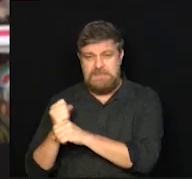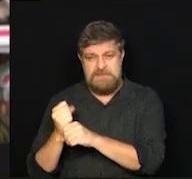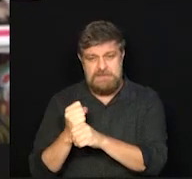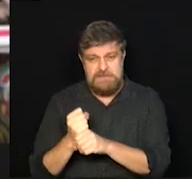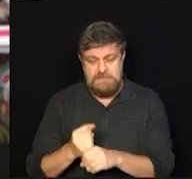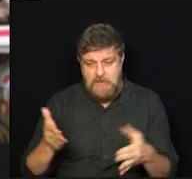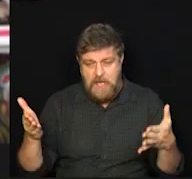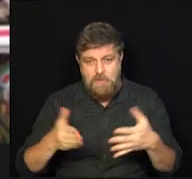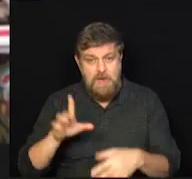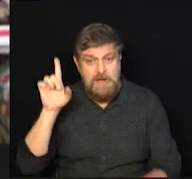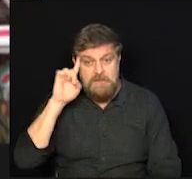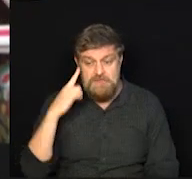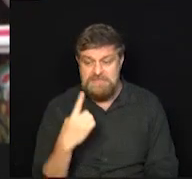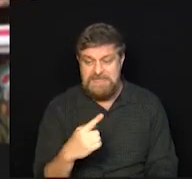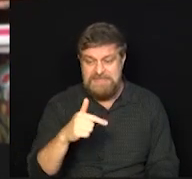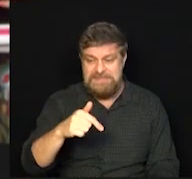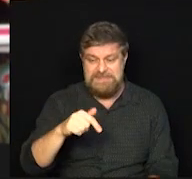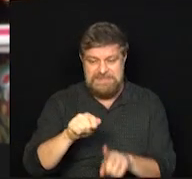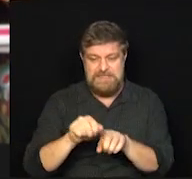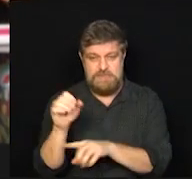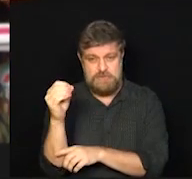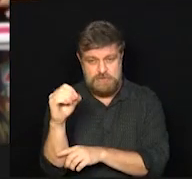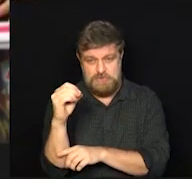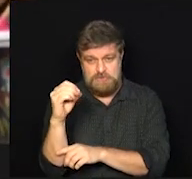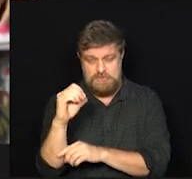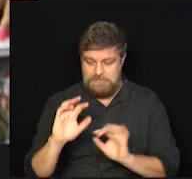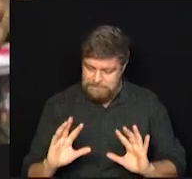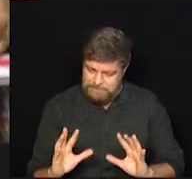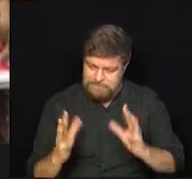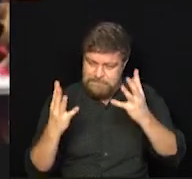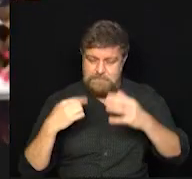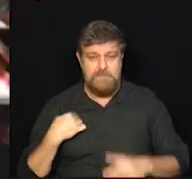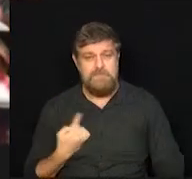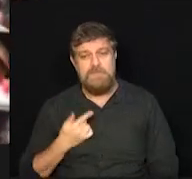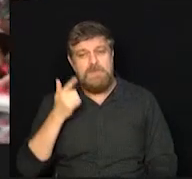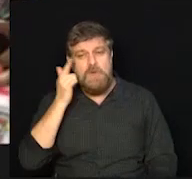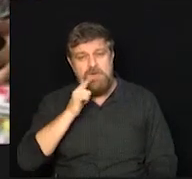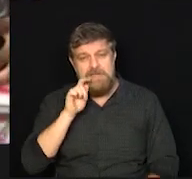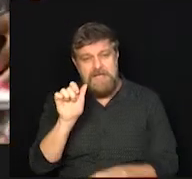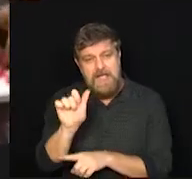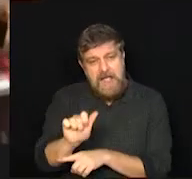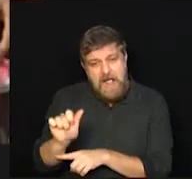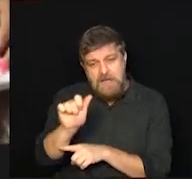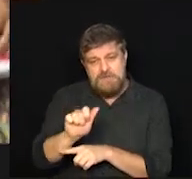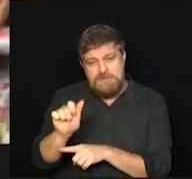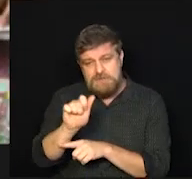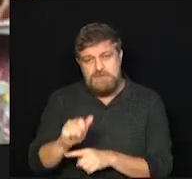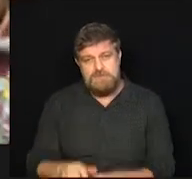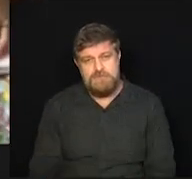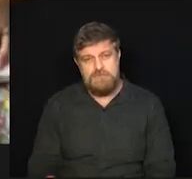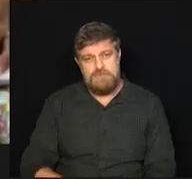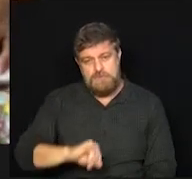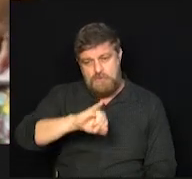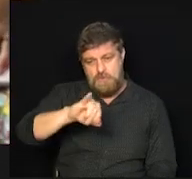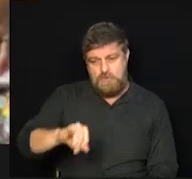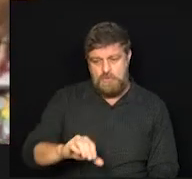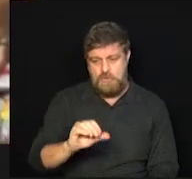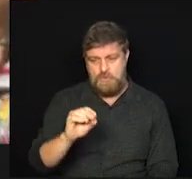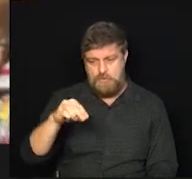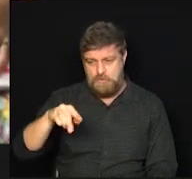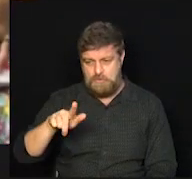que estamos aqui e nós conseguimos fazer com que nossa associação do jogo se tornasse